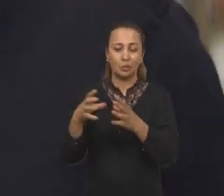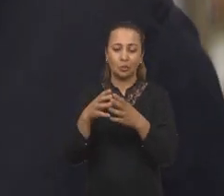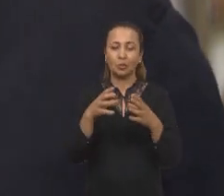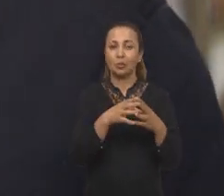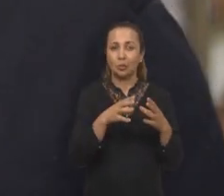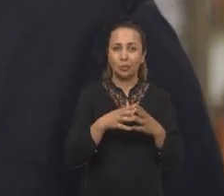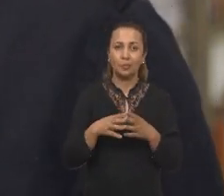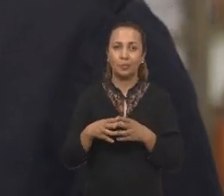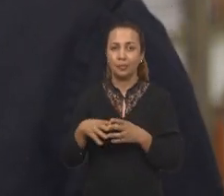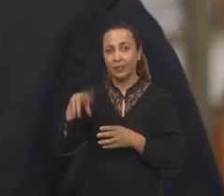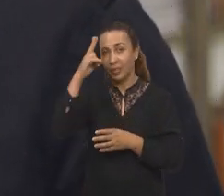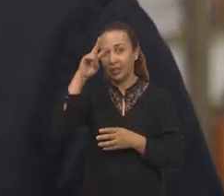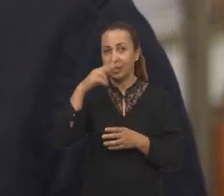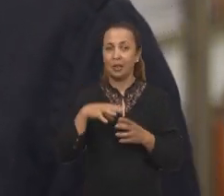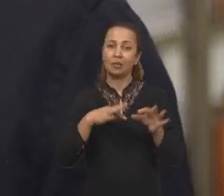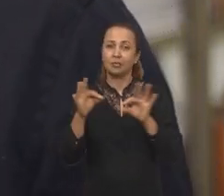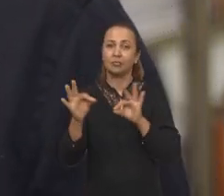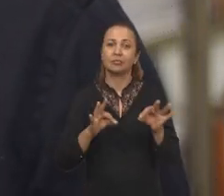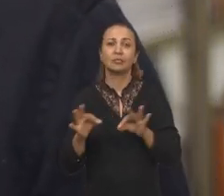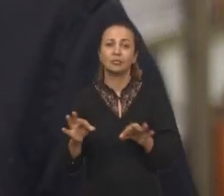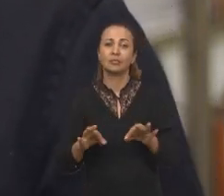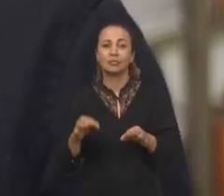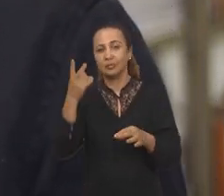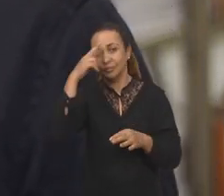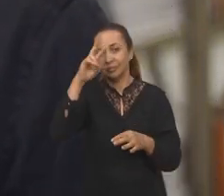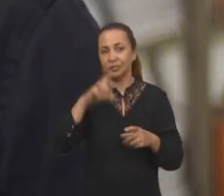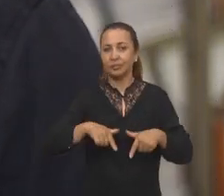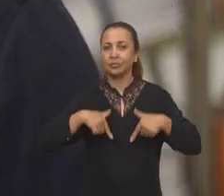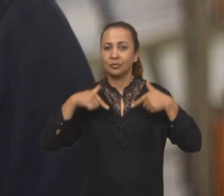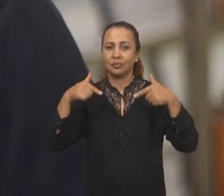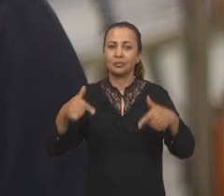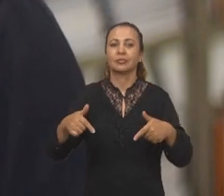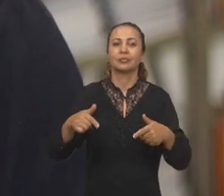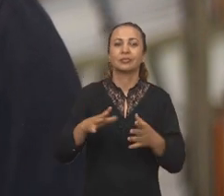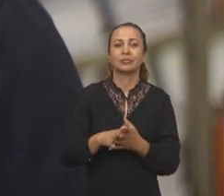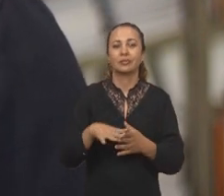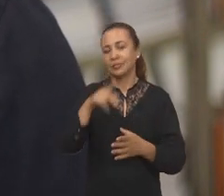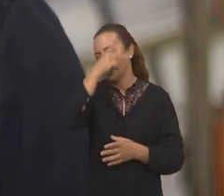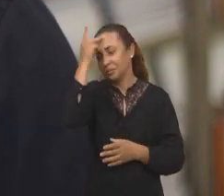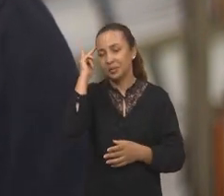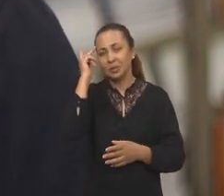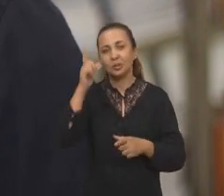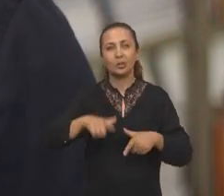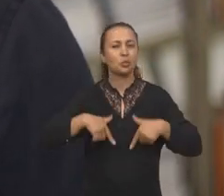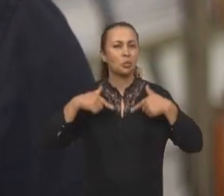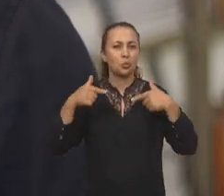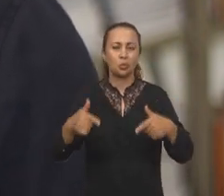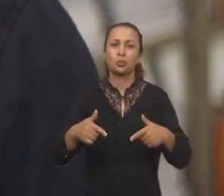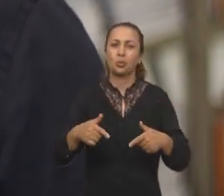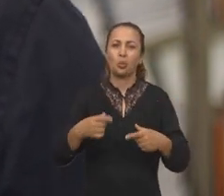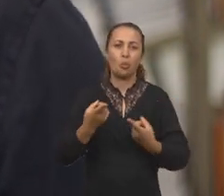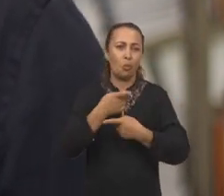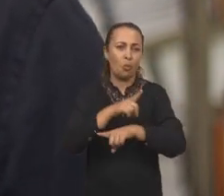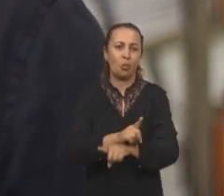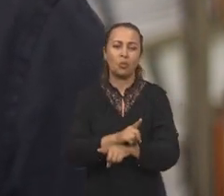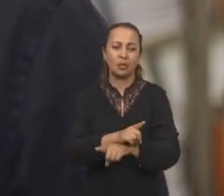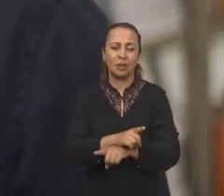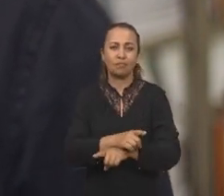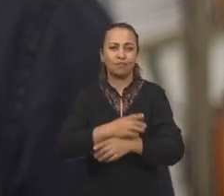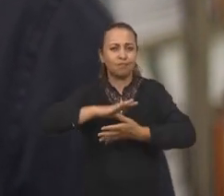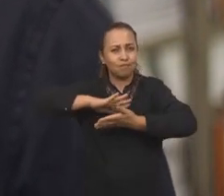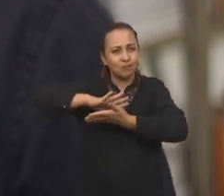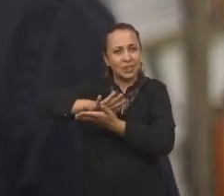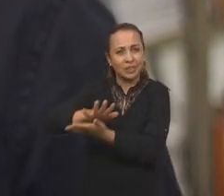desses grupos né da história dessas organizações da história de luta dessas pessoas que resistiram contra processo de